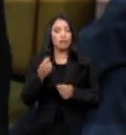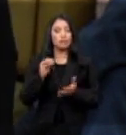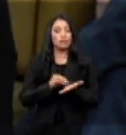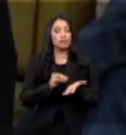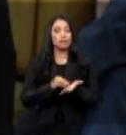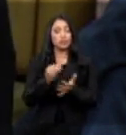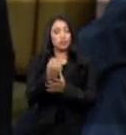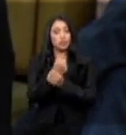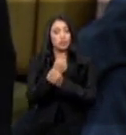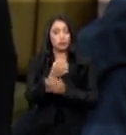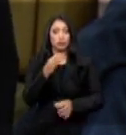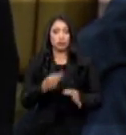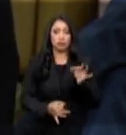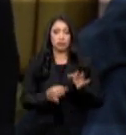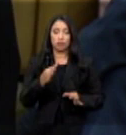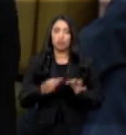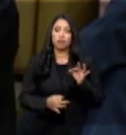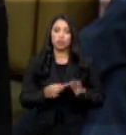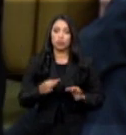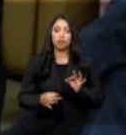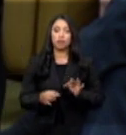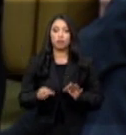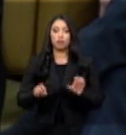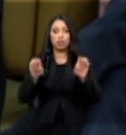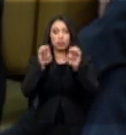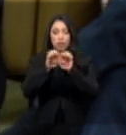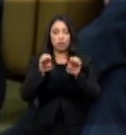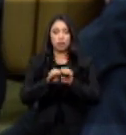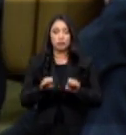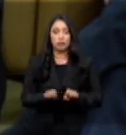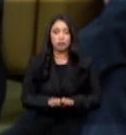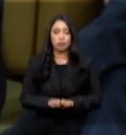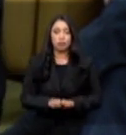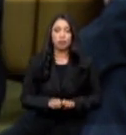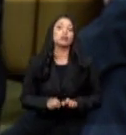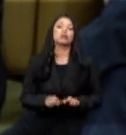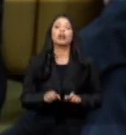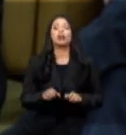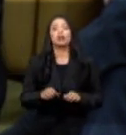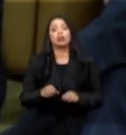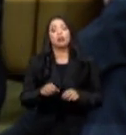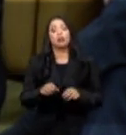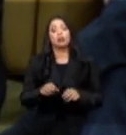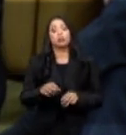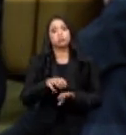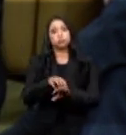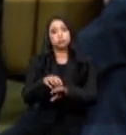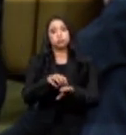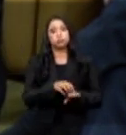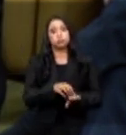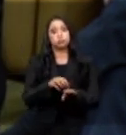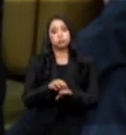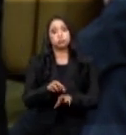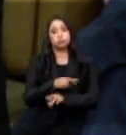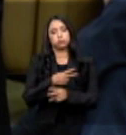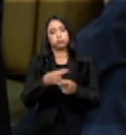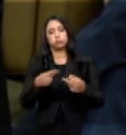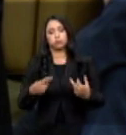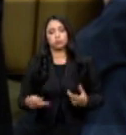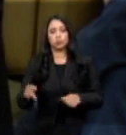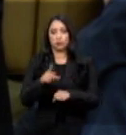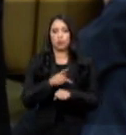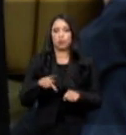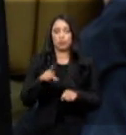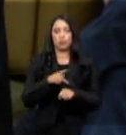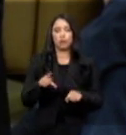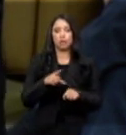em infraestrutura no país. Com relação ao mérito, meu terceiro e último ponto, destaco 2 dispositivos